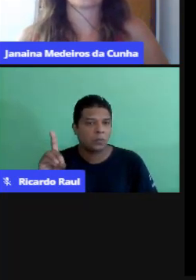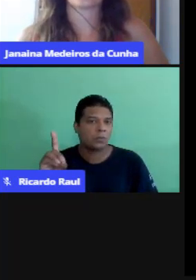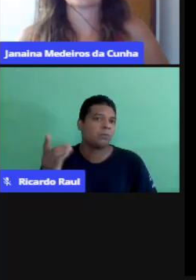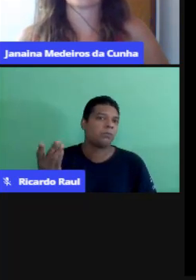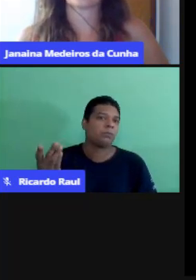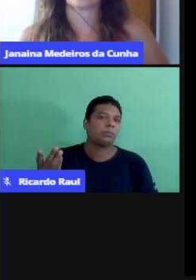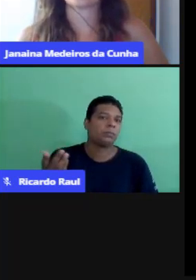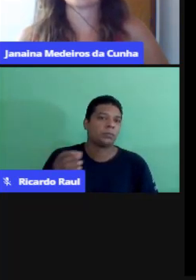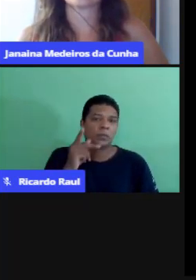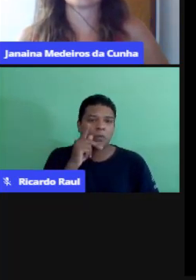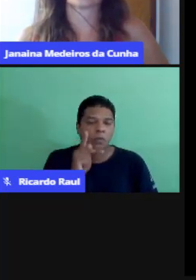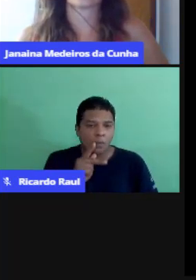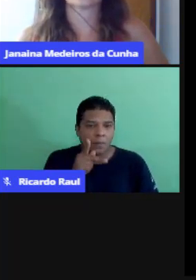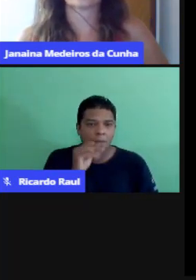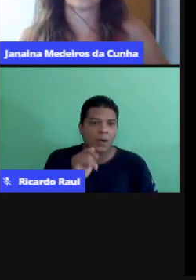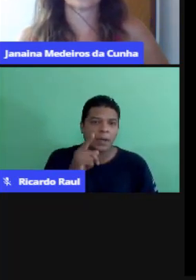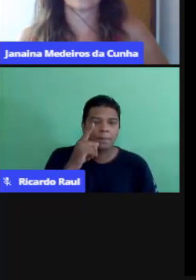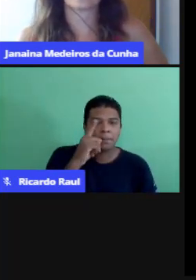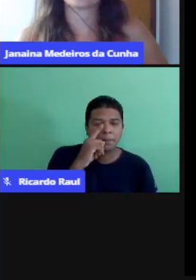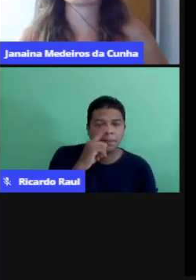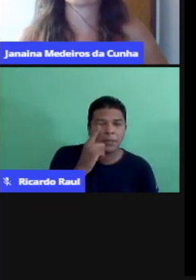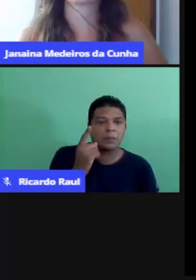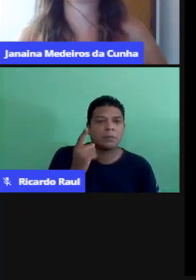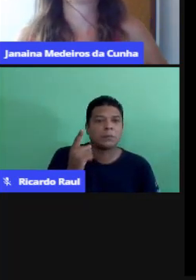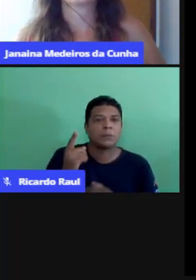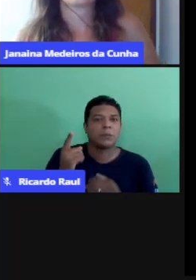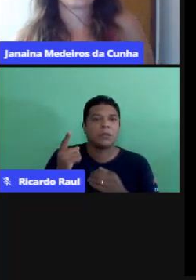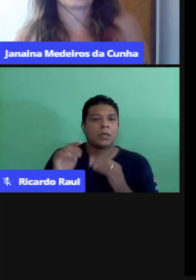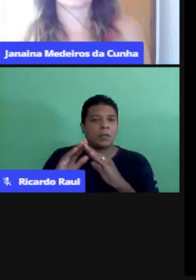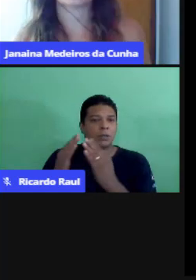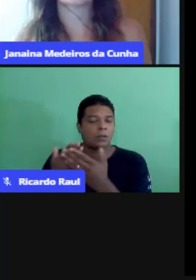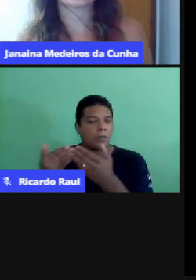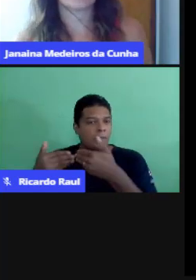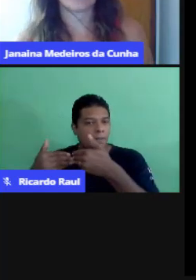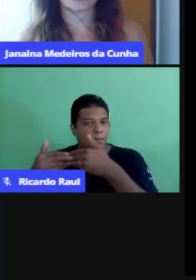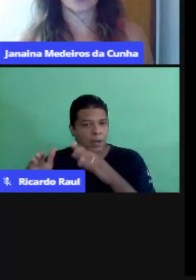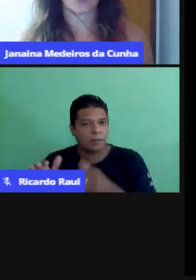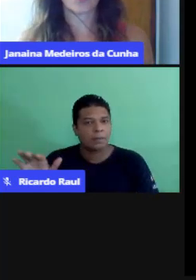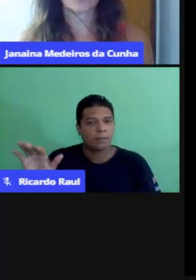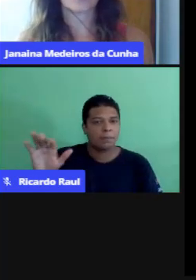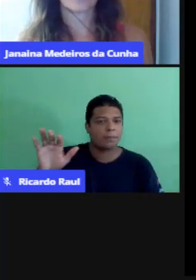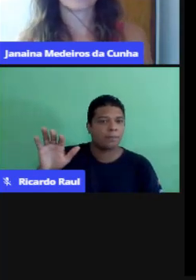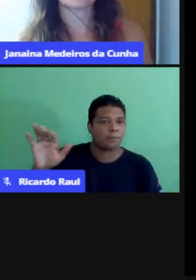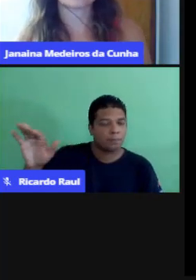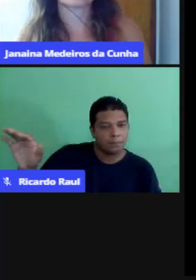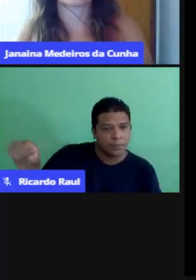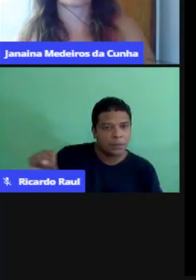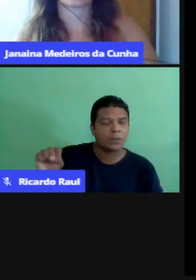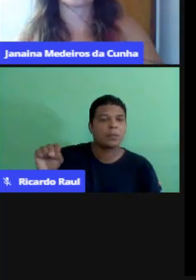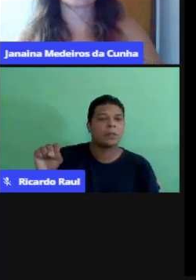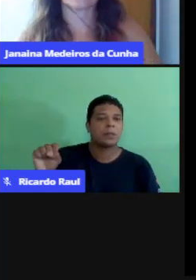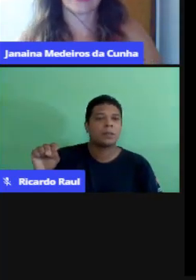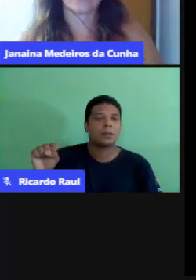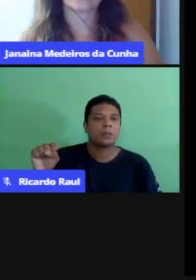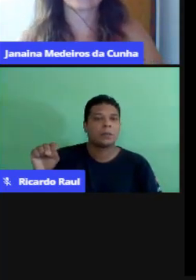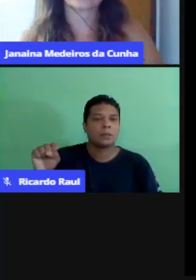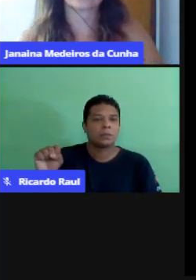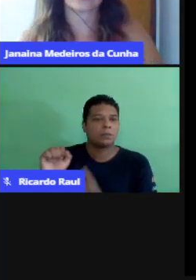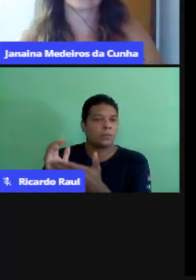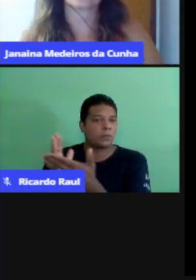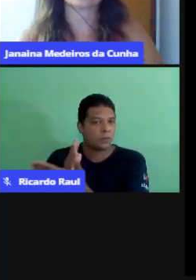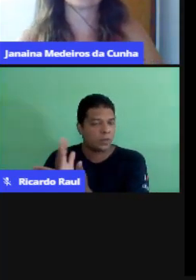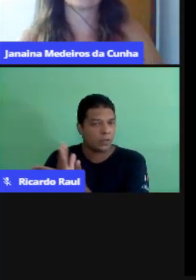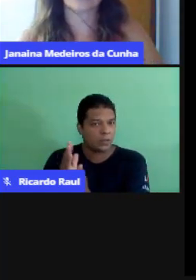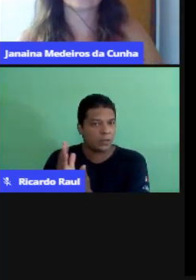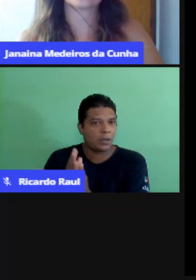o pai possa, ou realmente, às vezes, quando a escola estiver aberta, tá pegando juntamente com os cadernos,